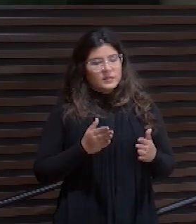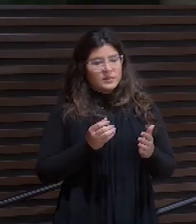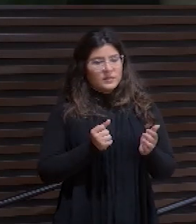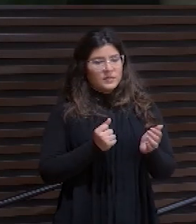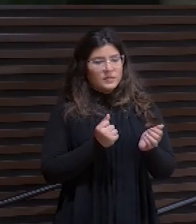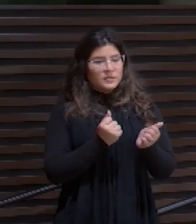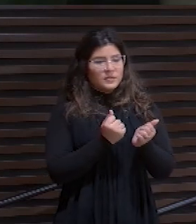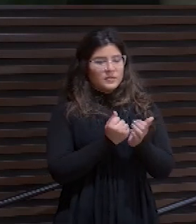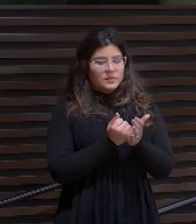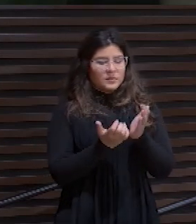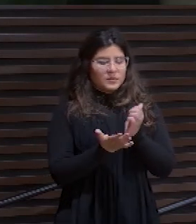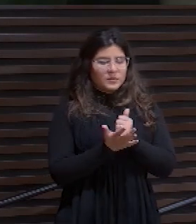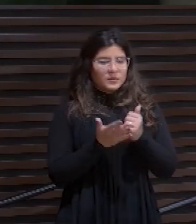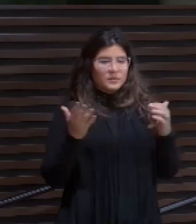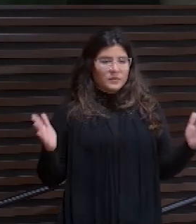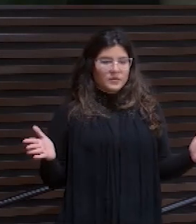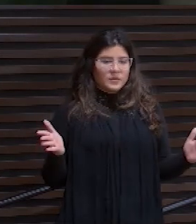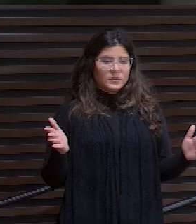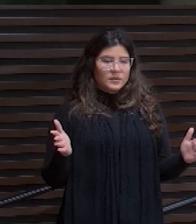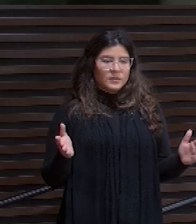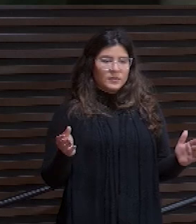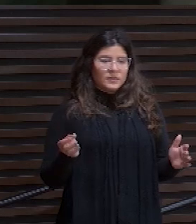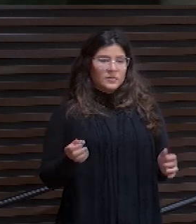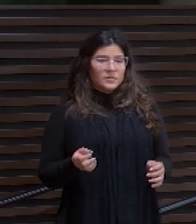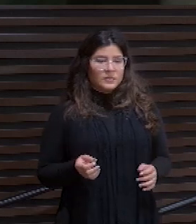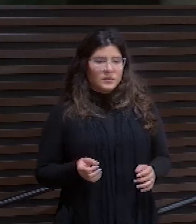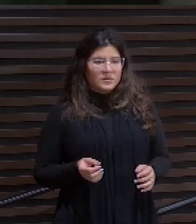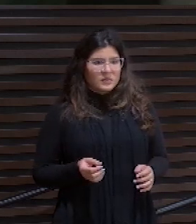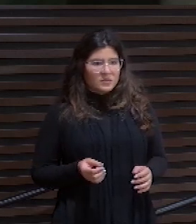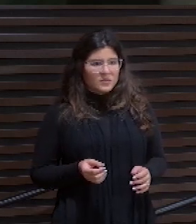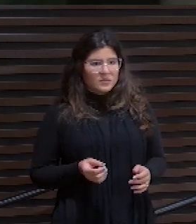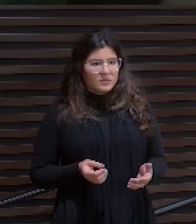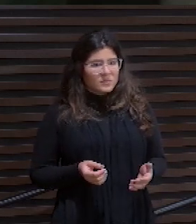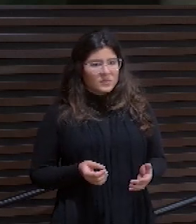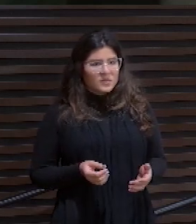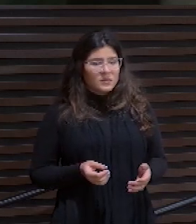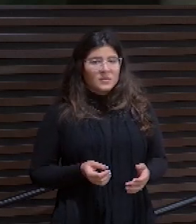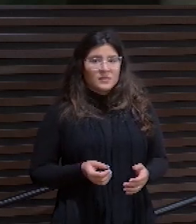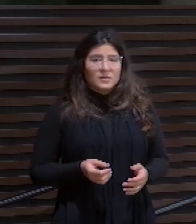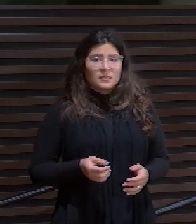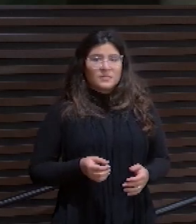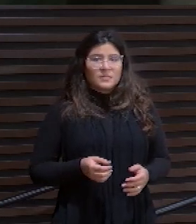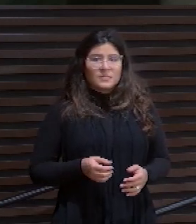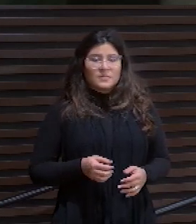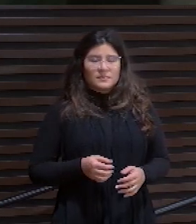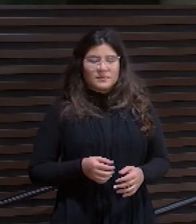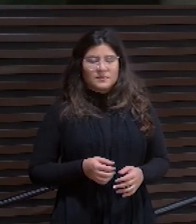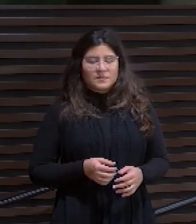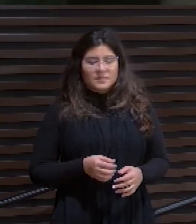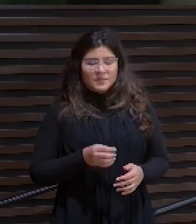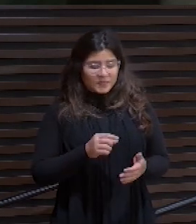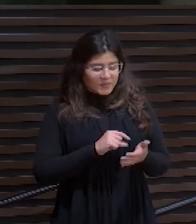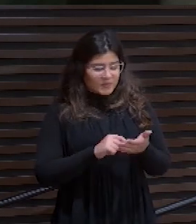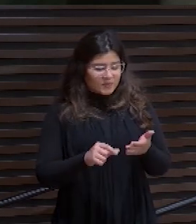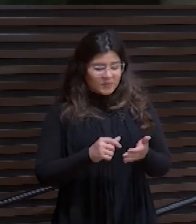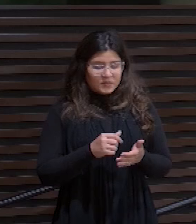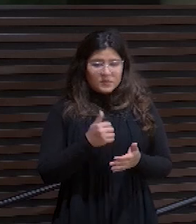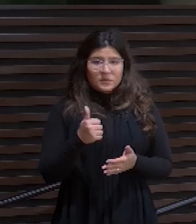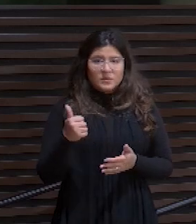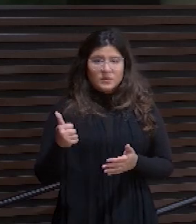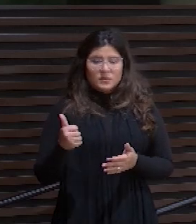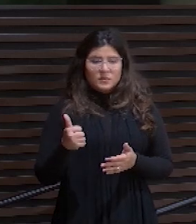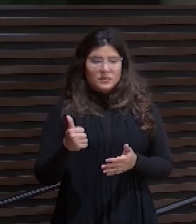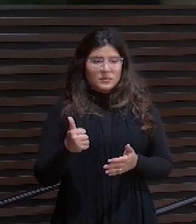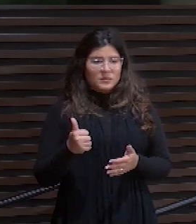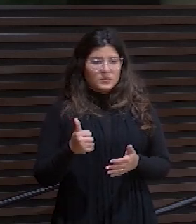seja destruído e não sirvamos mais o pecado como escravos. Versículo 11, considerai-vos mortos para o pecado